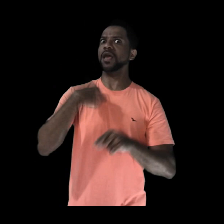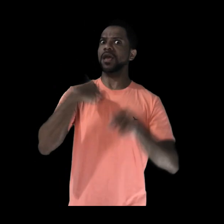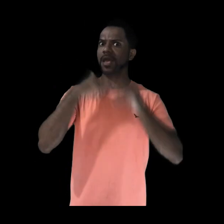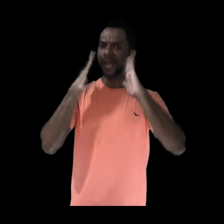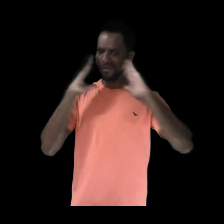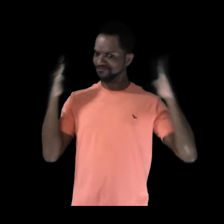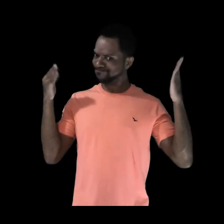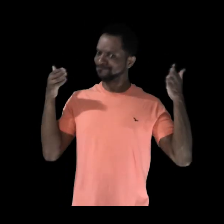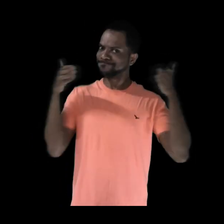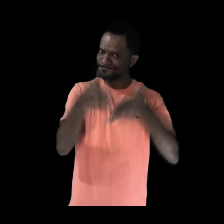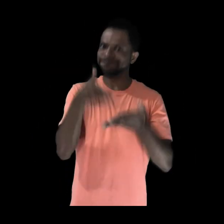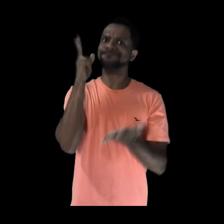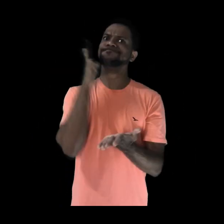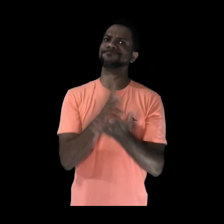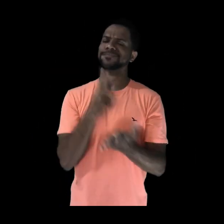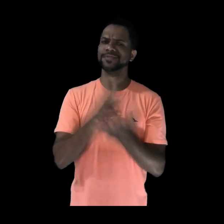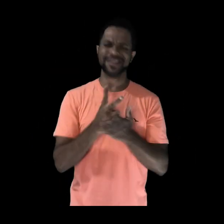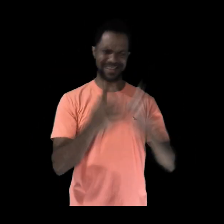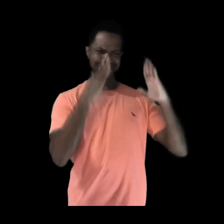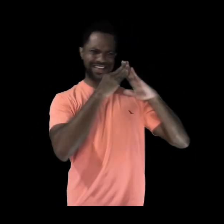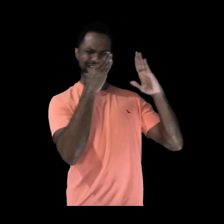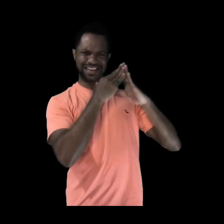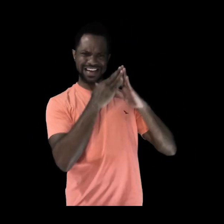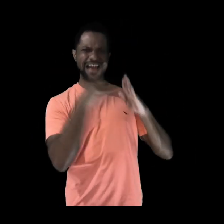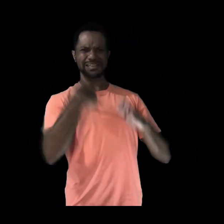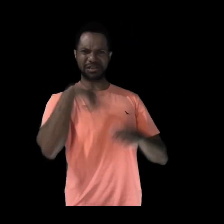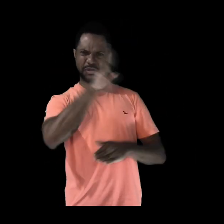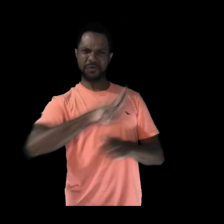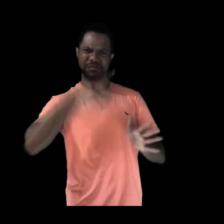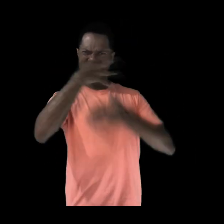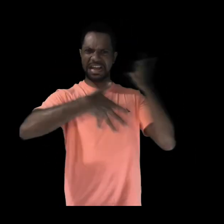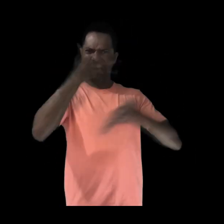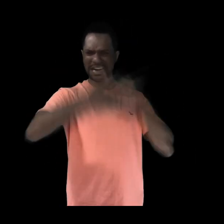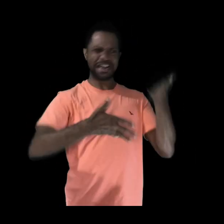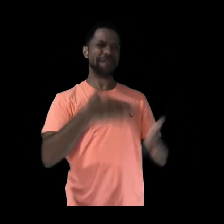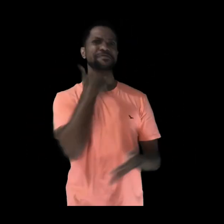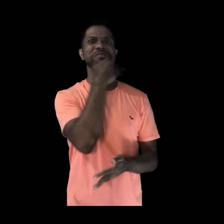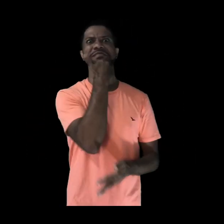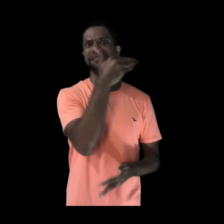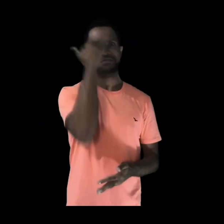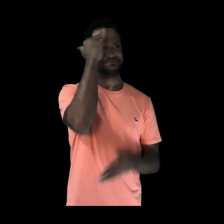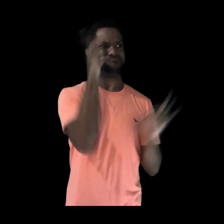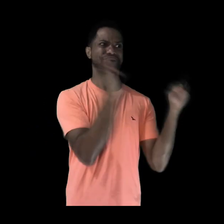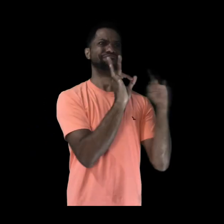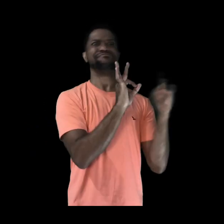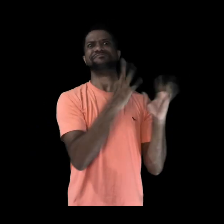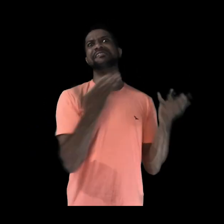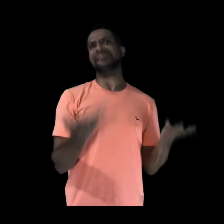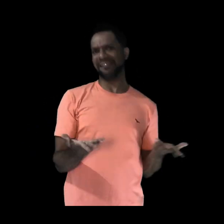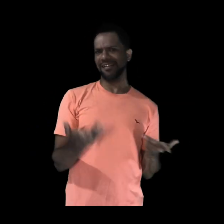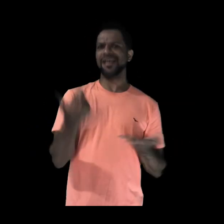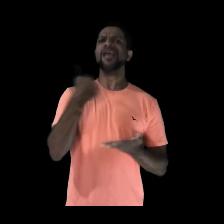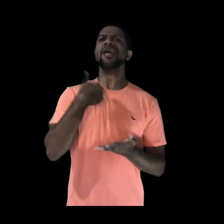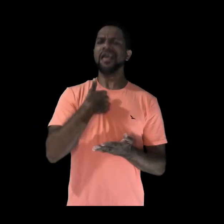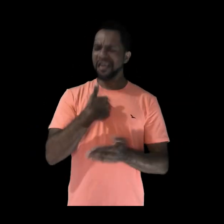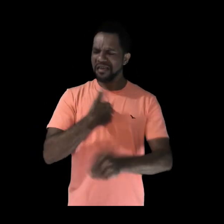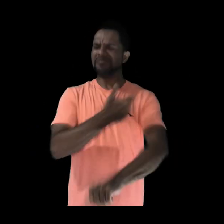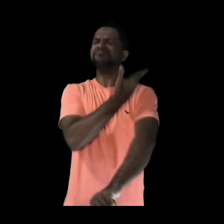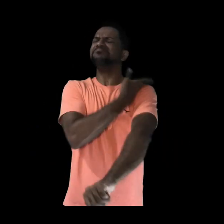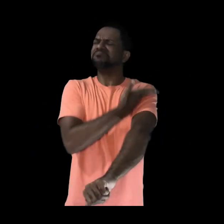porque foi por imersão mesmo. Até em casa eu estava falando Libras com quem nem sabia Libras. Então,